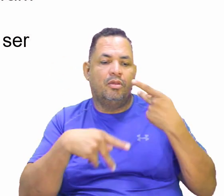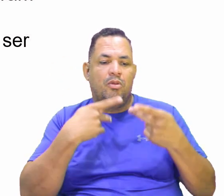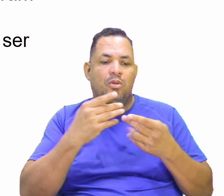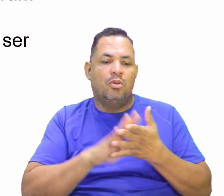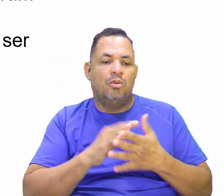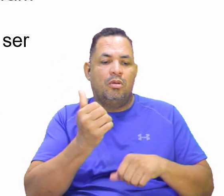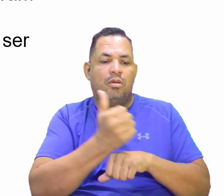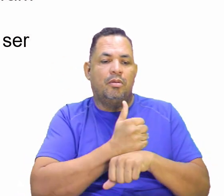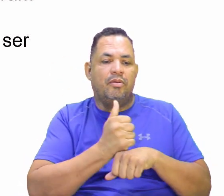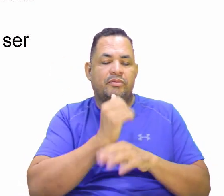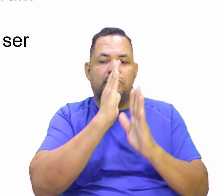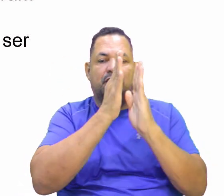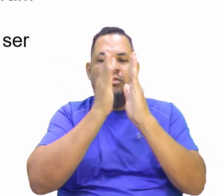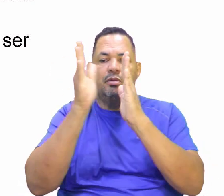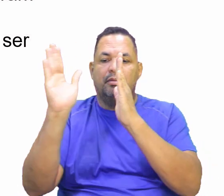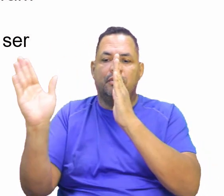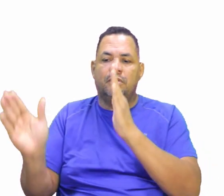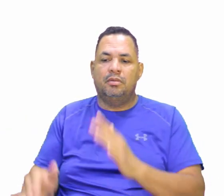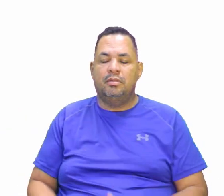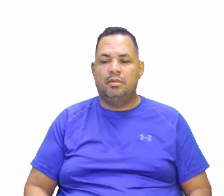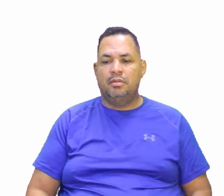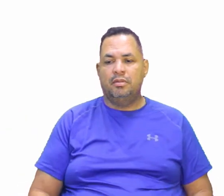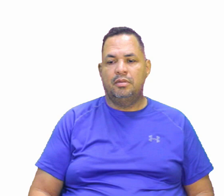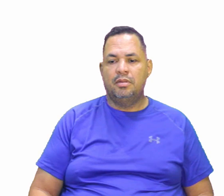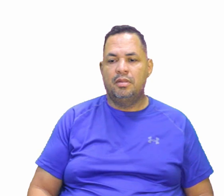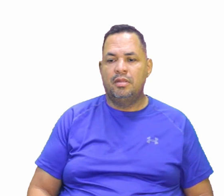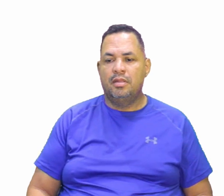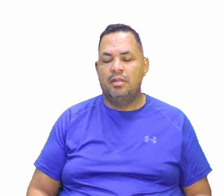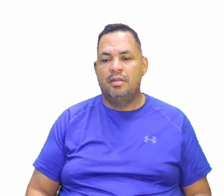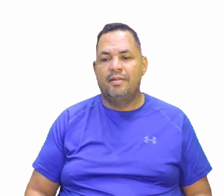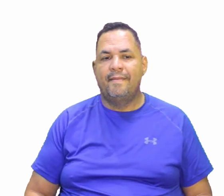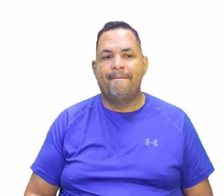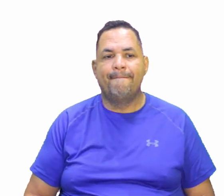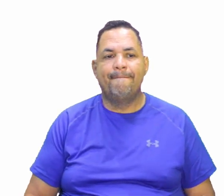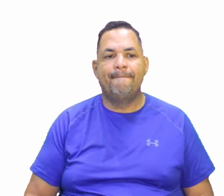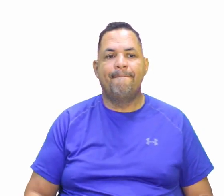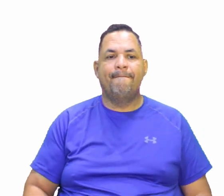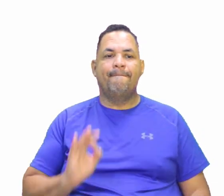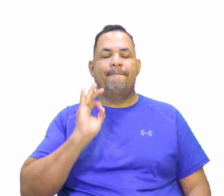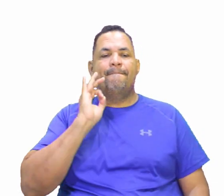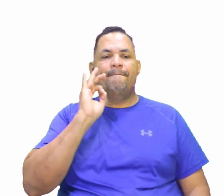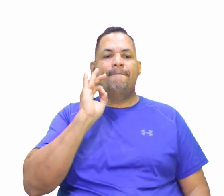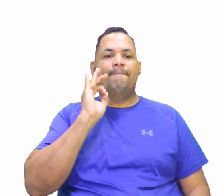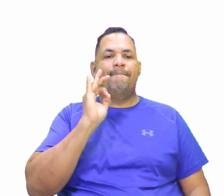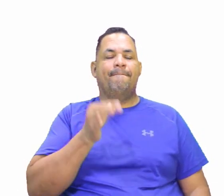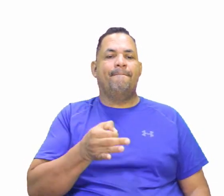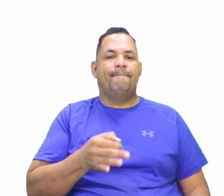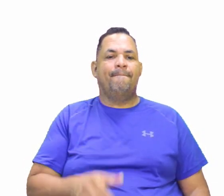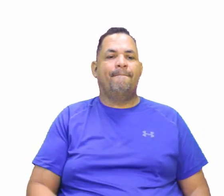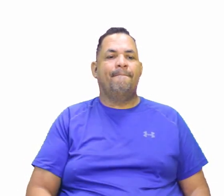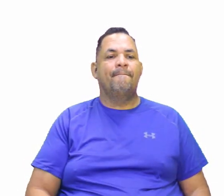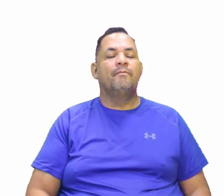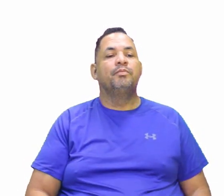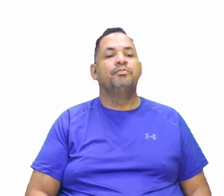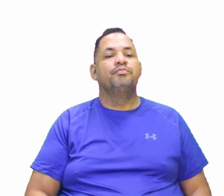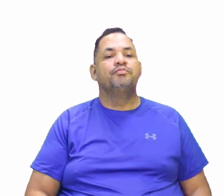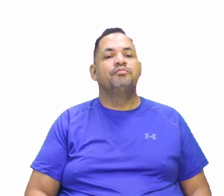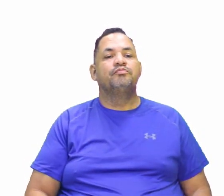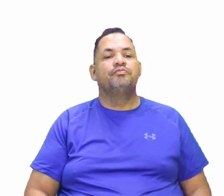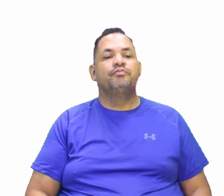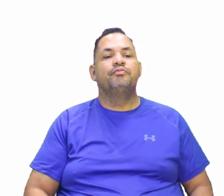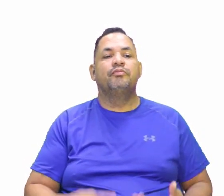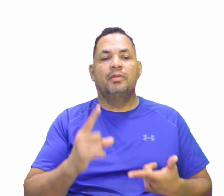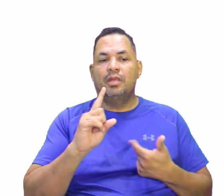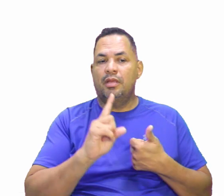bibliotecária. Então, vamos aqui ao comando, né? Estão corretas as afirmativas? Apenas a